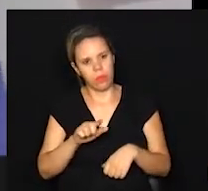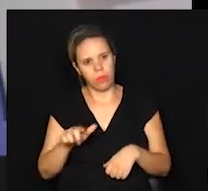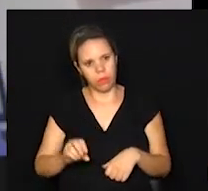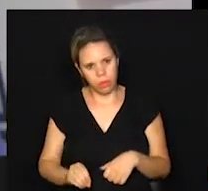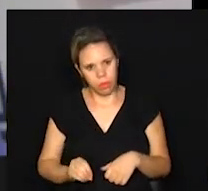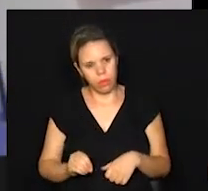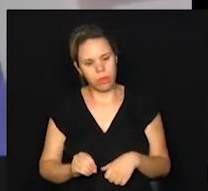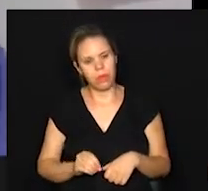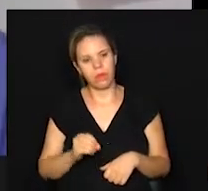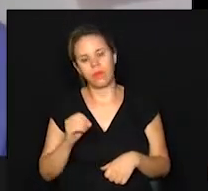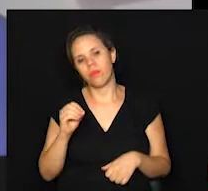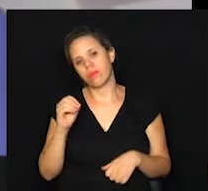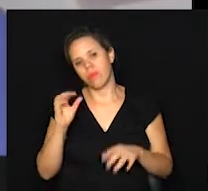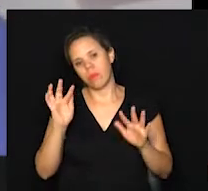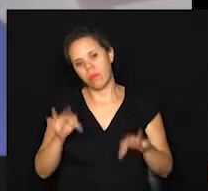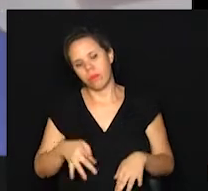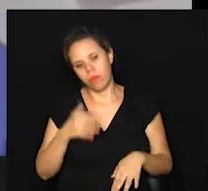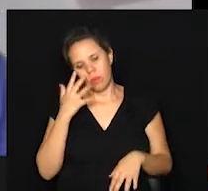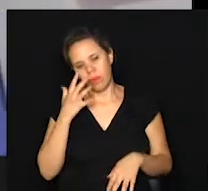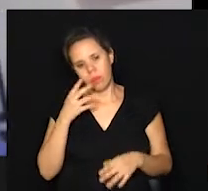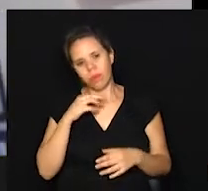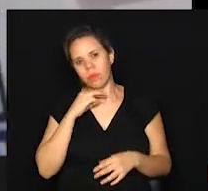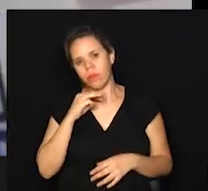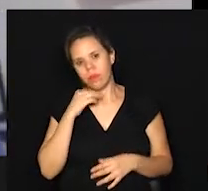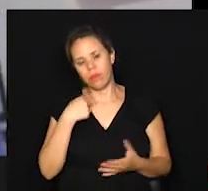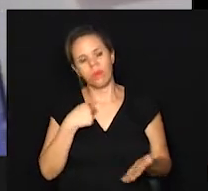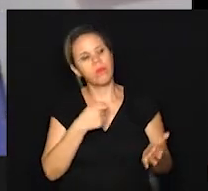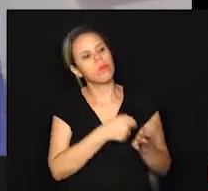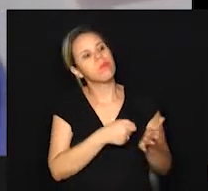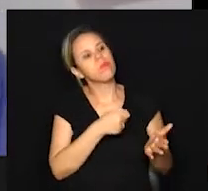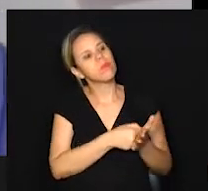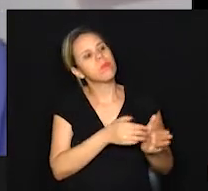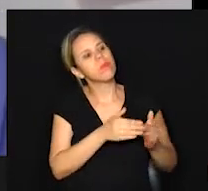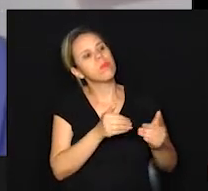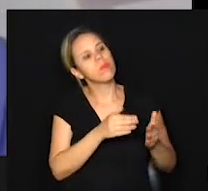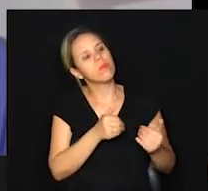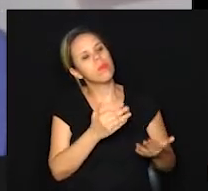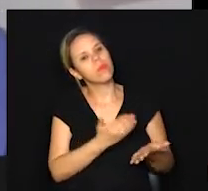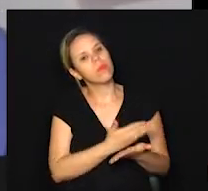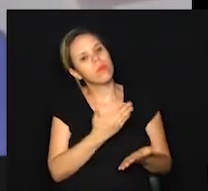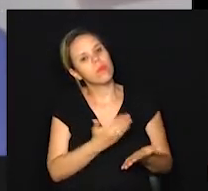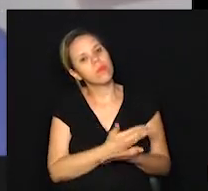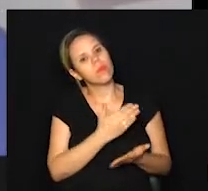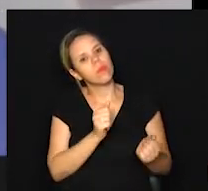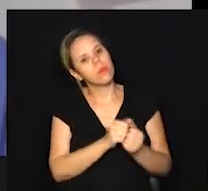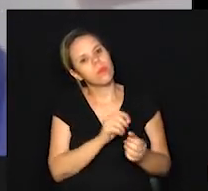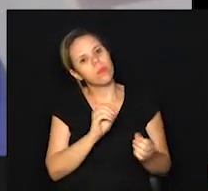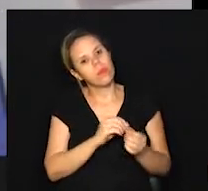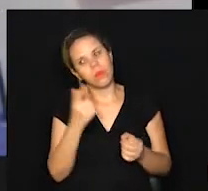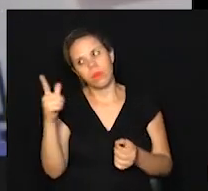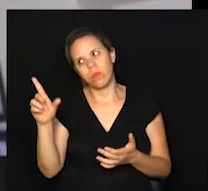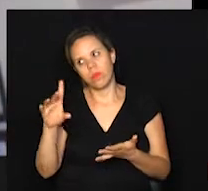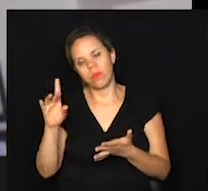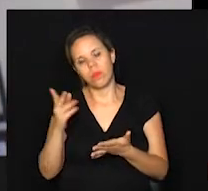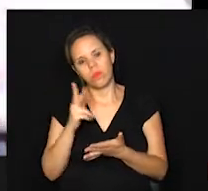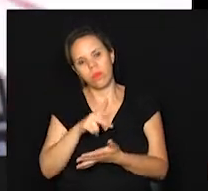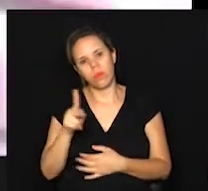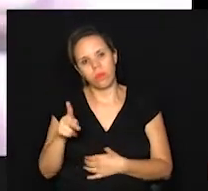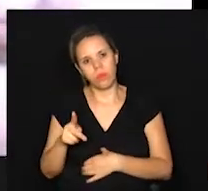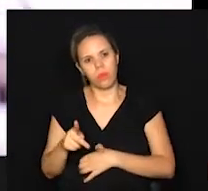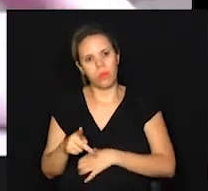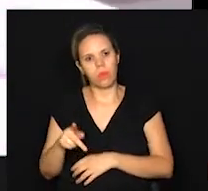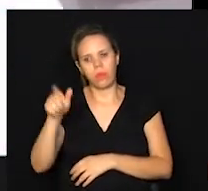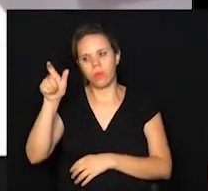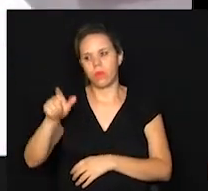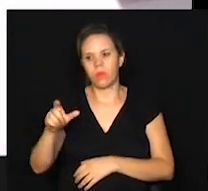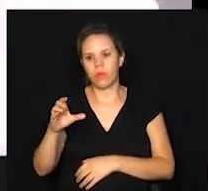de março, eu fui cobrar um livro que eu realizei juntamente com outro professor. Fomos cobrar a ele,